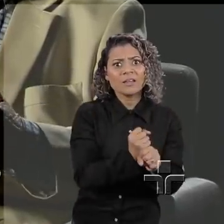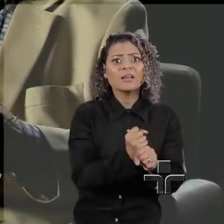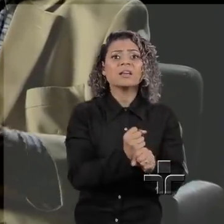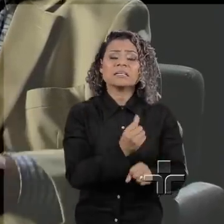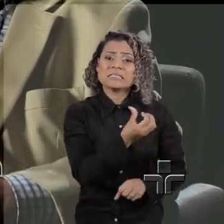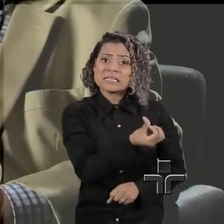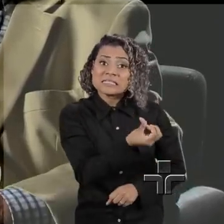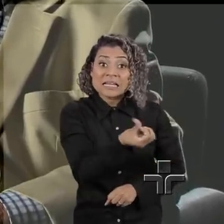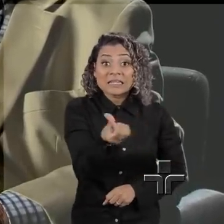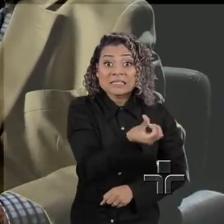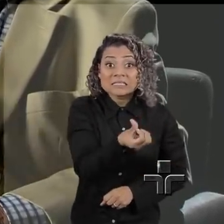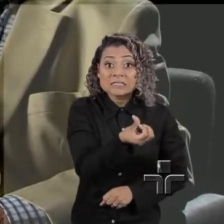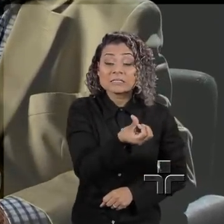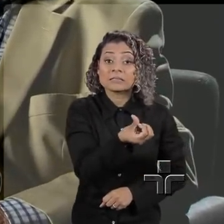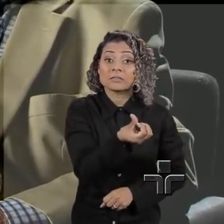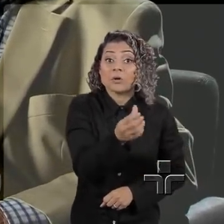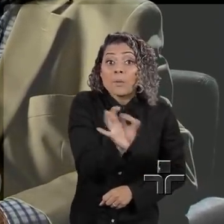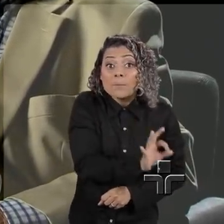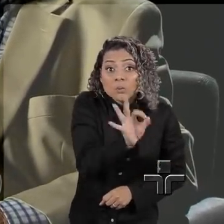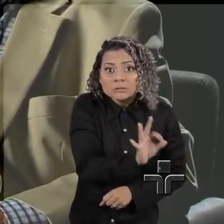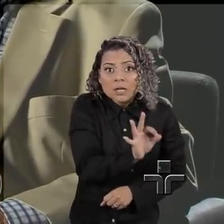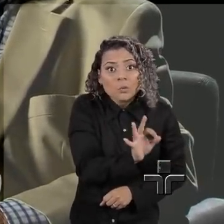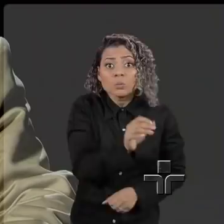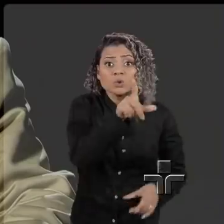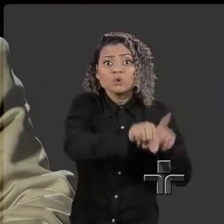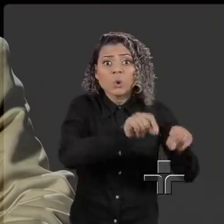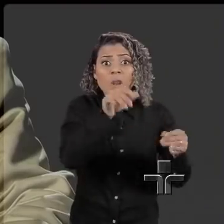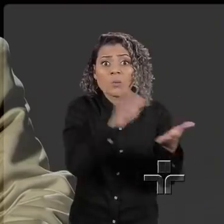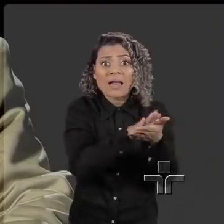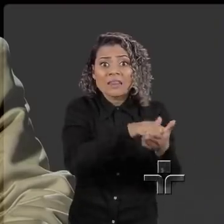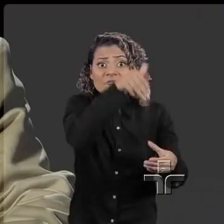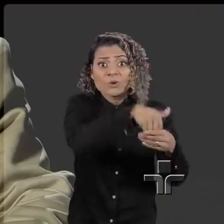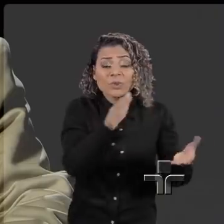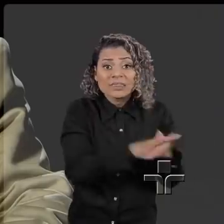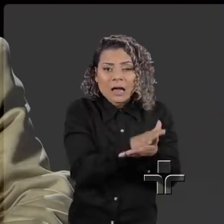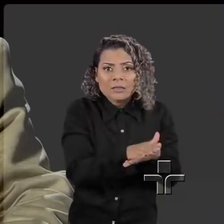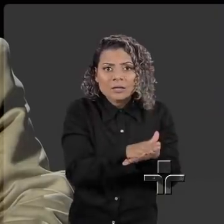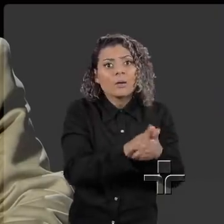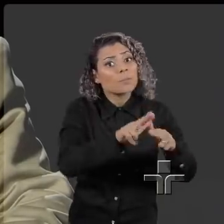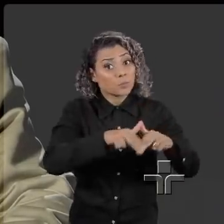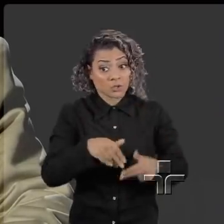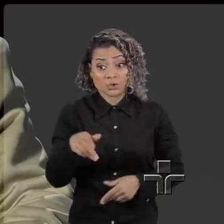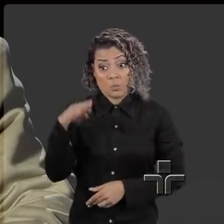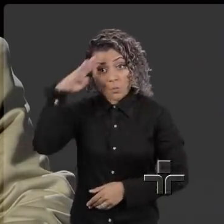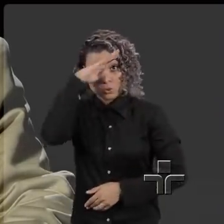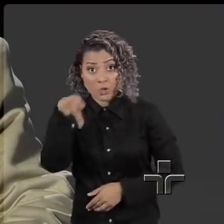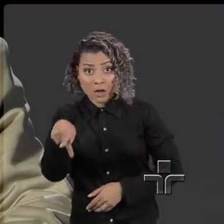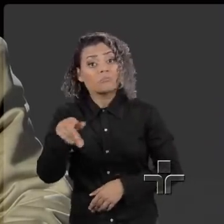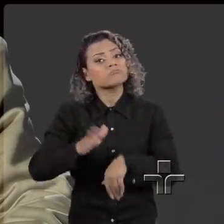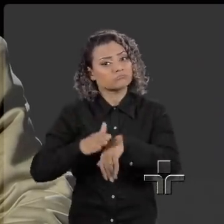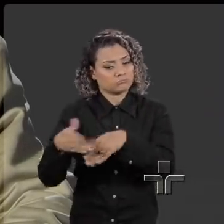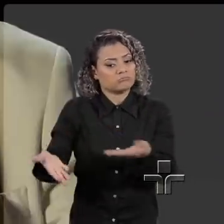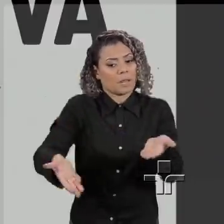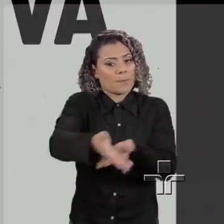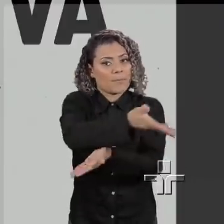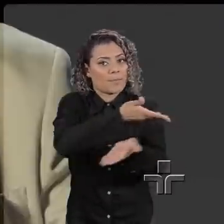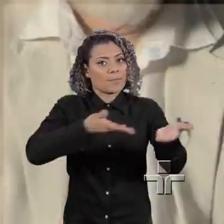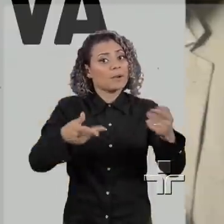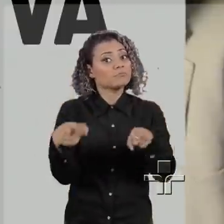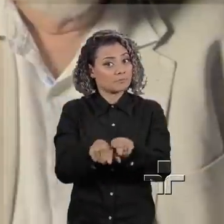2/3 da população brasileira que não escolheu o novo governo. Tanto o governo vai ter que se relacionar com essa realidade, como a